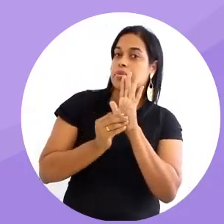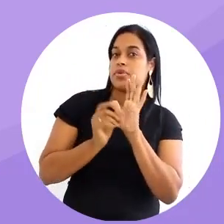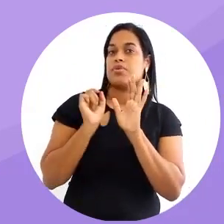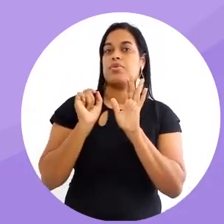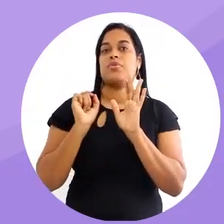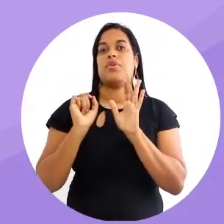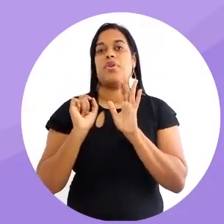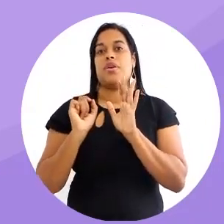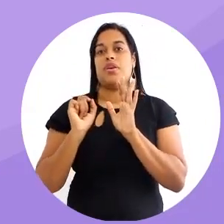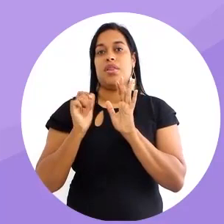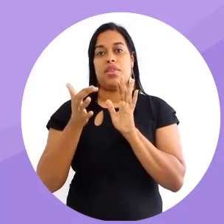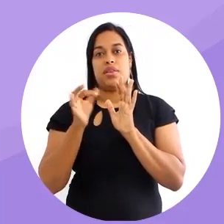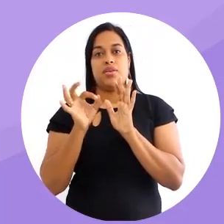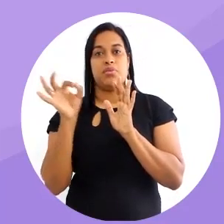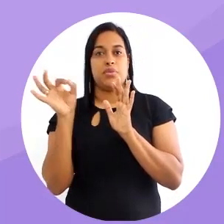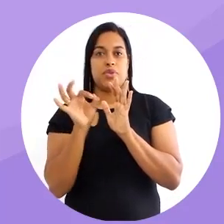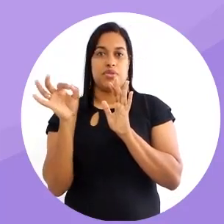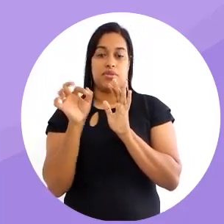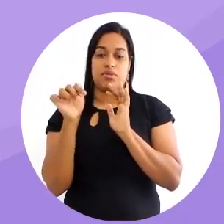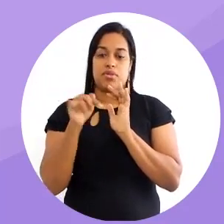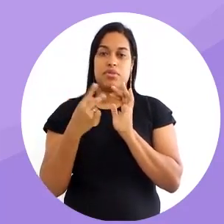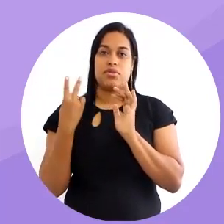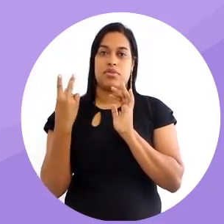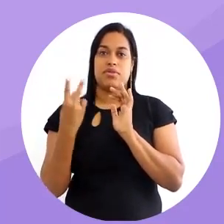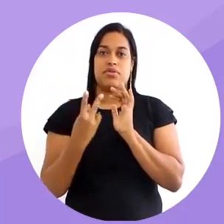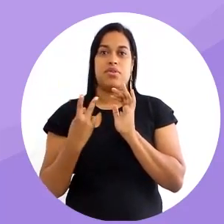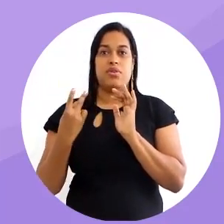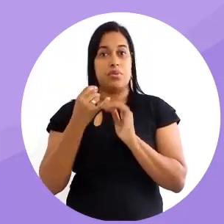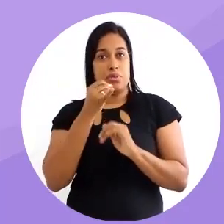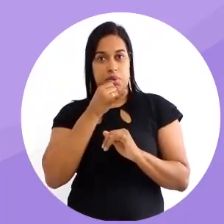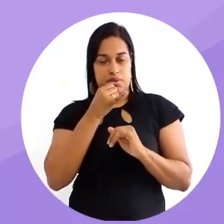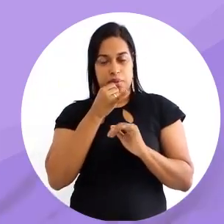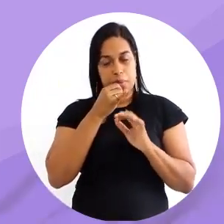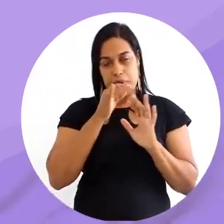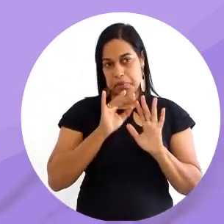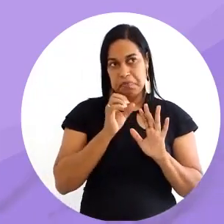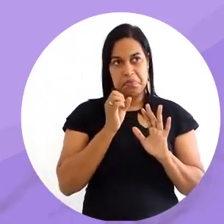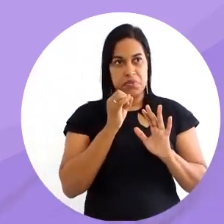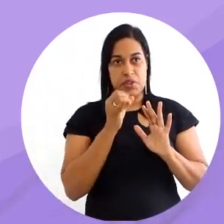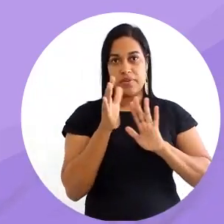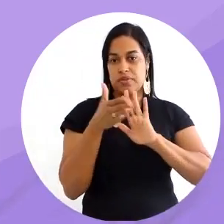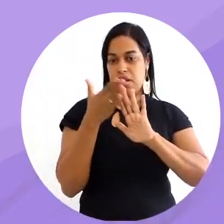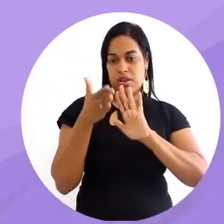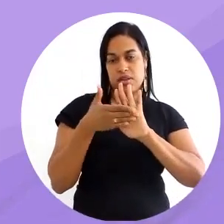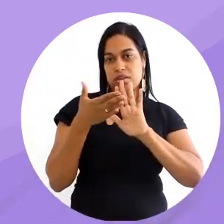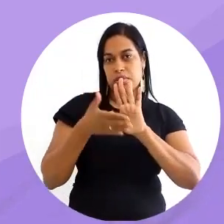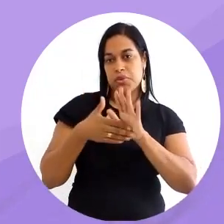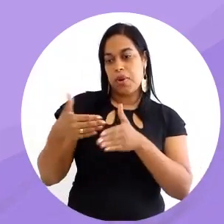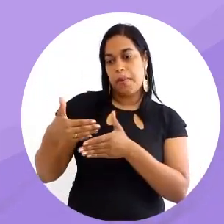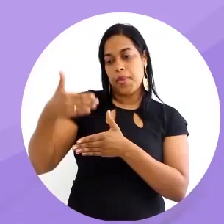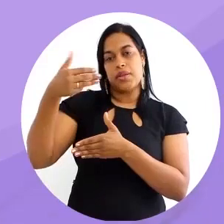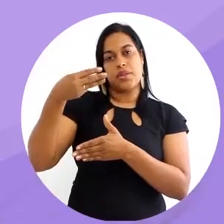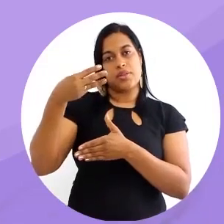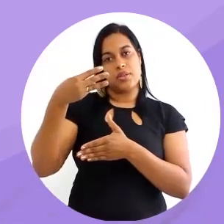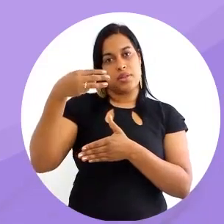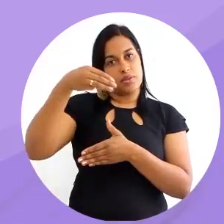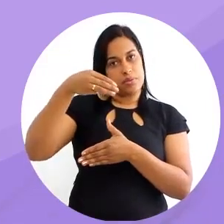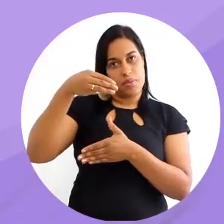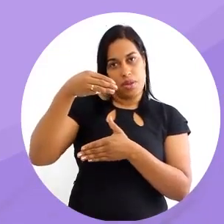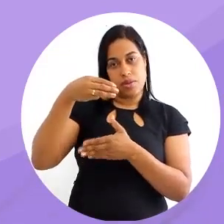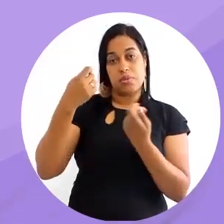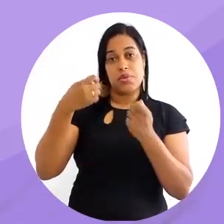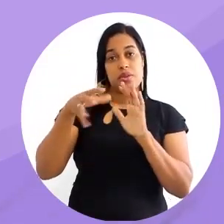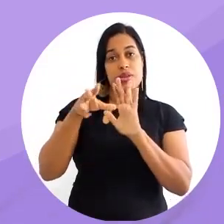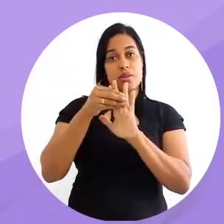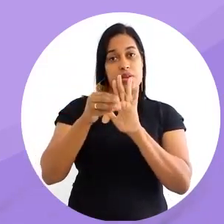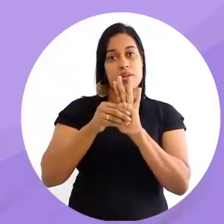sobre a área de cobertura 10% desse valor. Por exemplo, se você vai revestir uma parede de 3 metros quadrados,